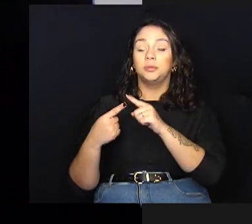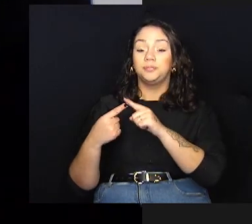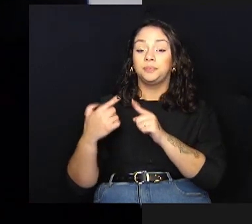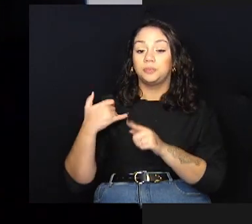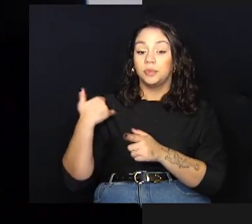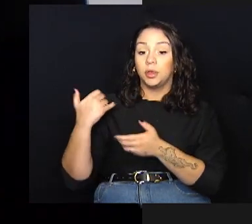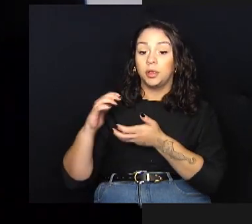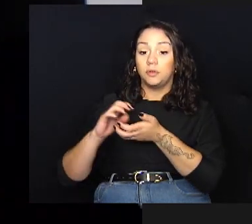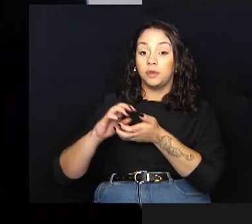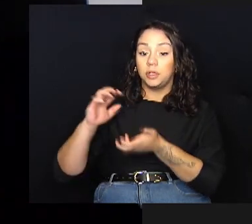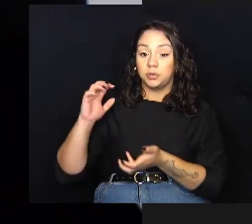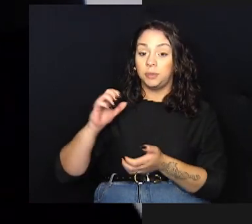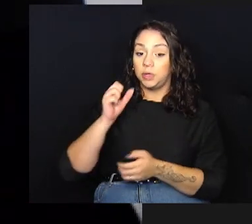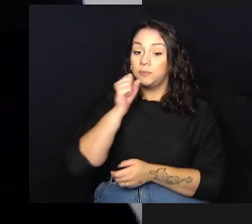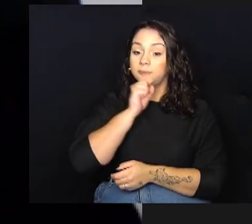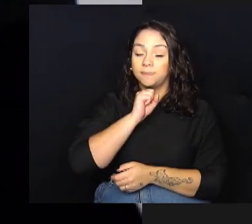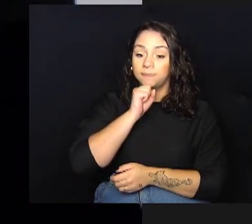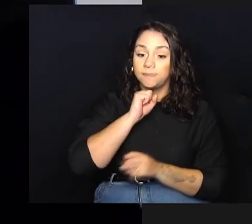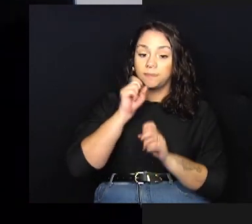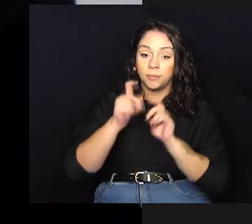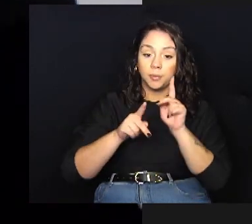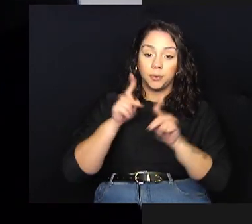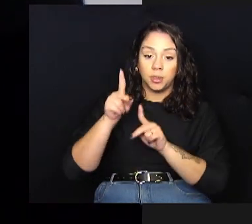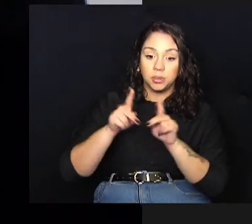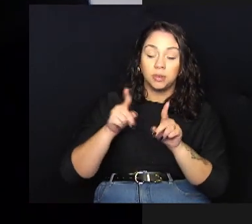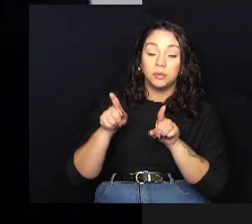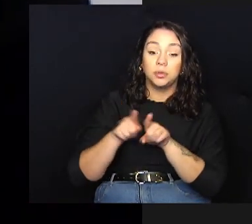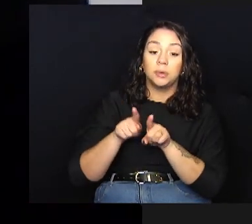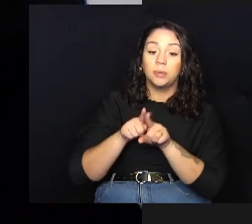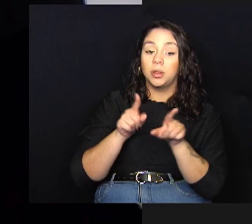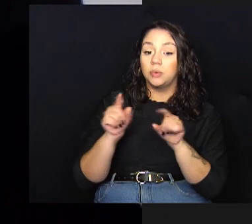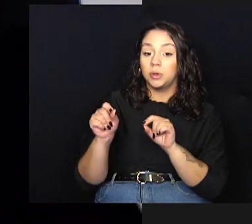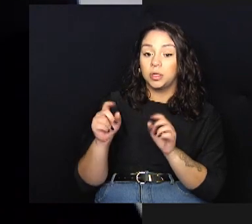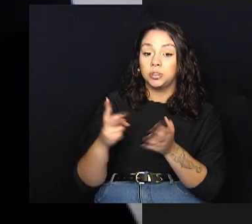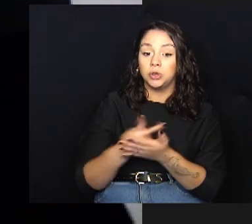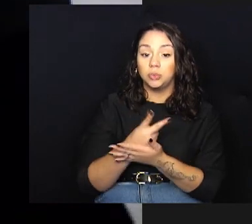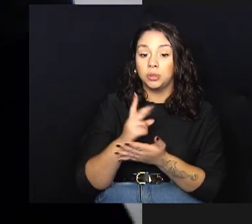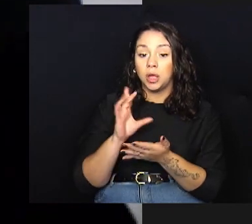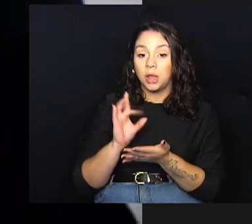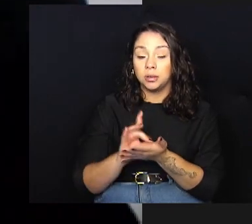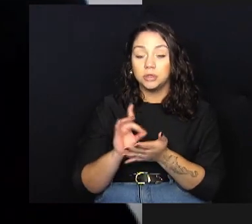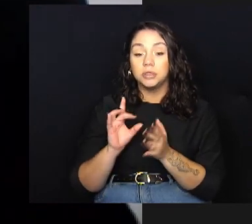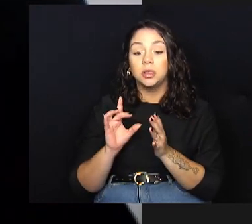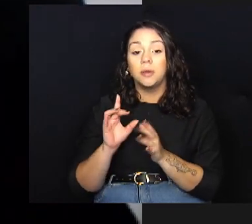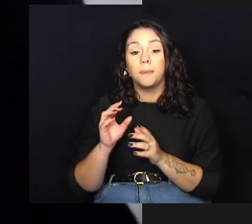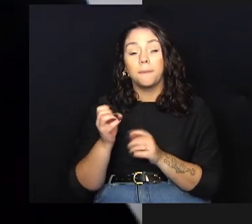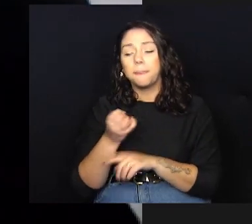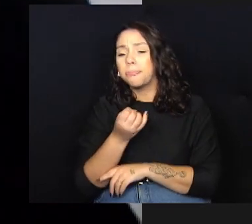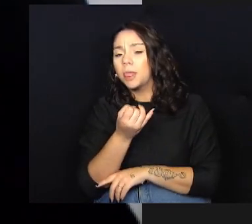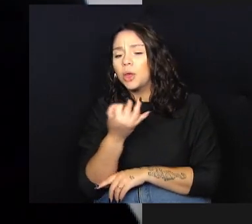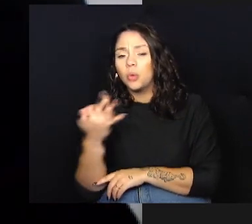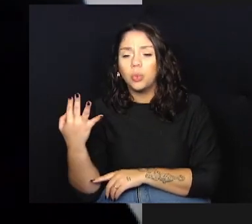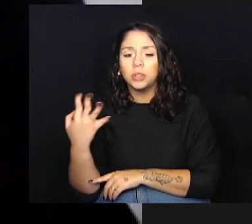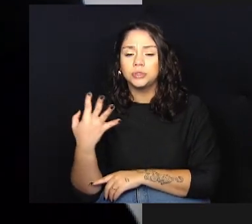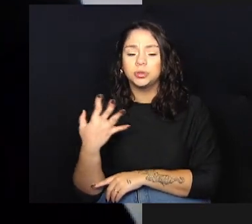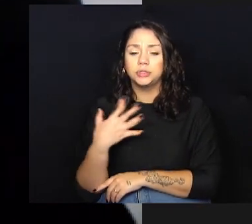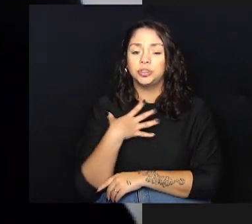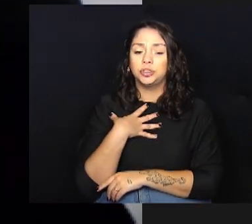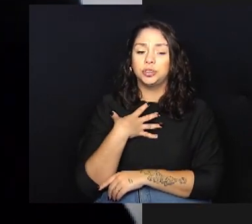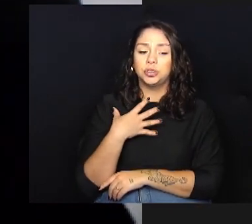eu já comentei um pouco né decorre também do fato de que a gente tendo um número cada vez menor de crianças